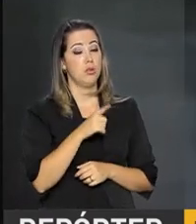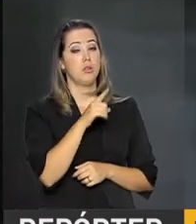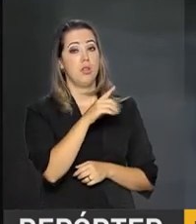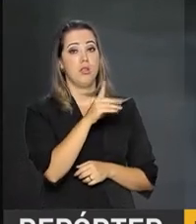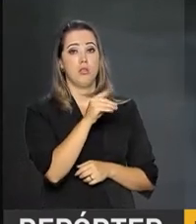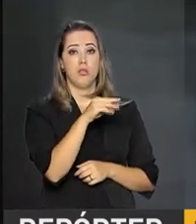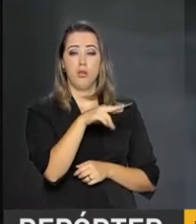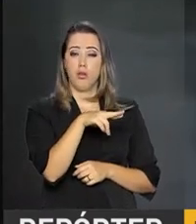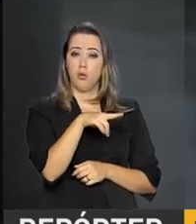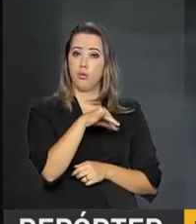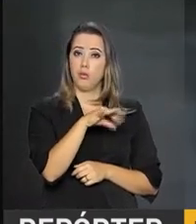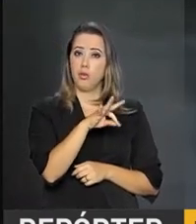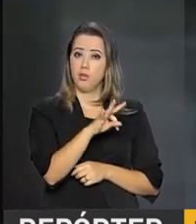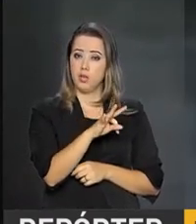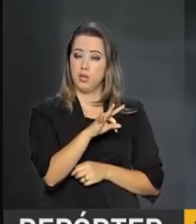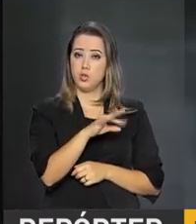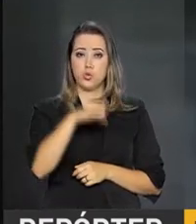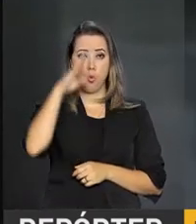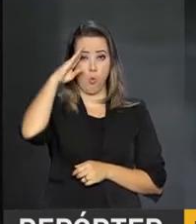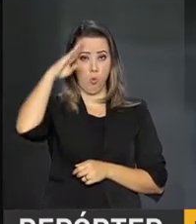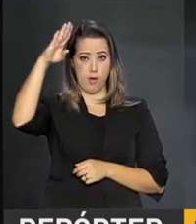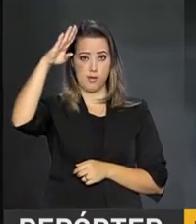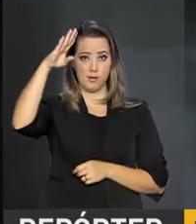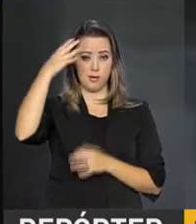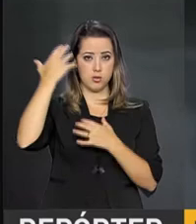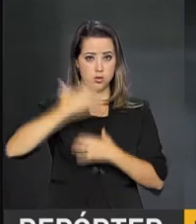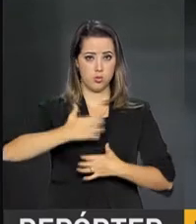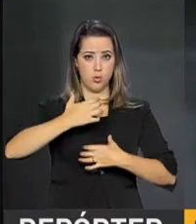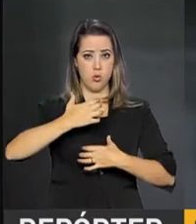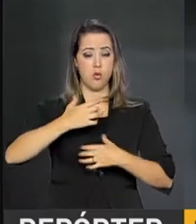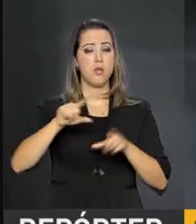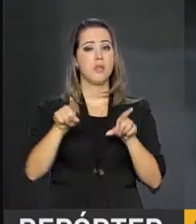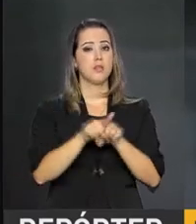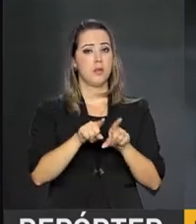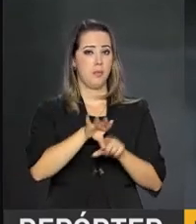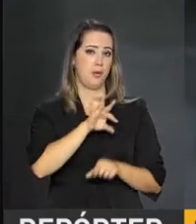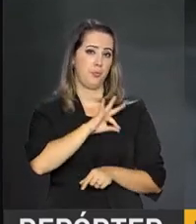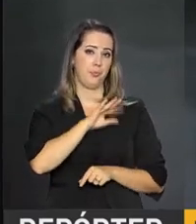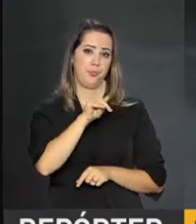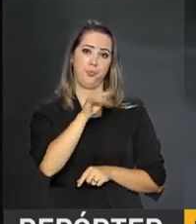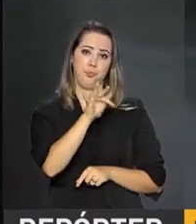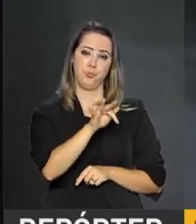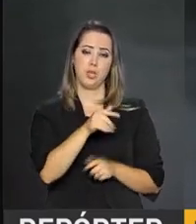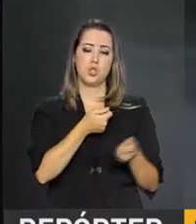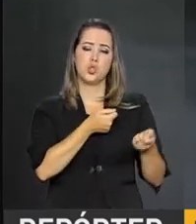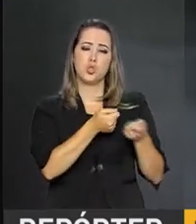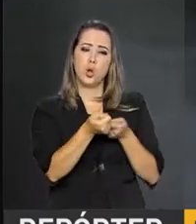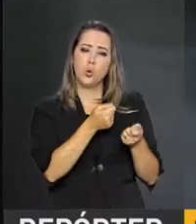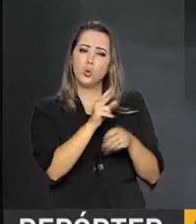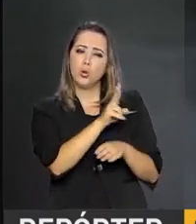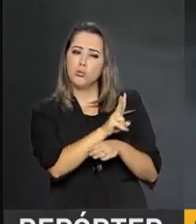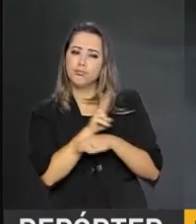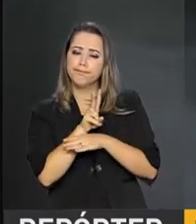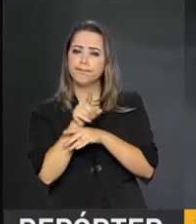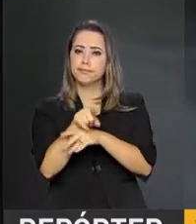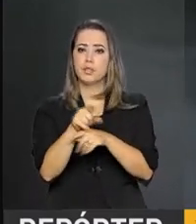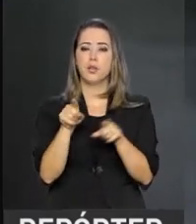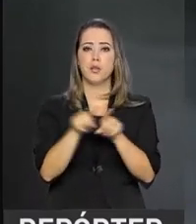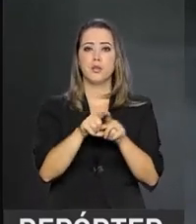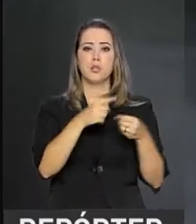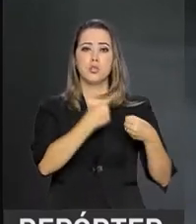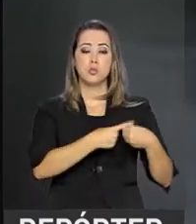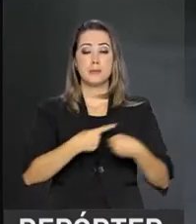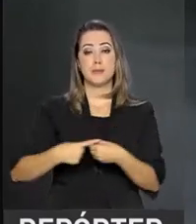ea polícia rodoviária federal os trabalhos consistem na nos postos de controle de trânsito não está de novo progresso moral joguei da